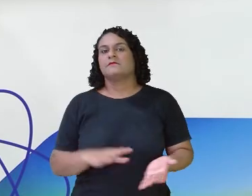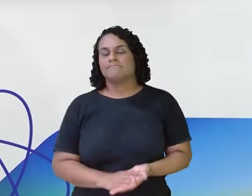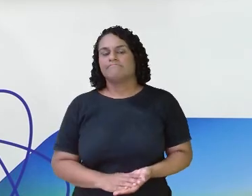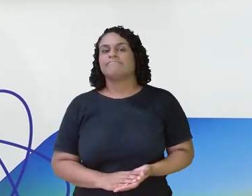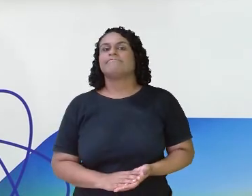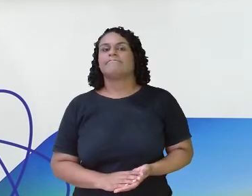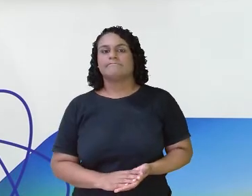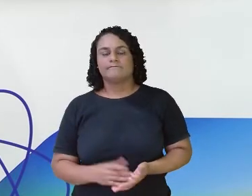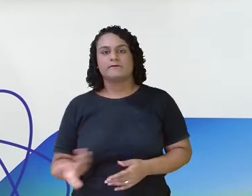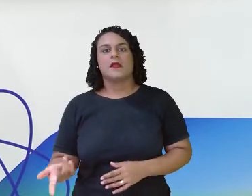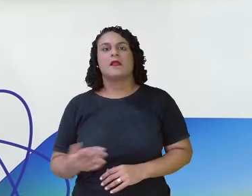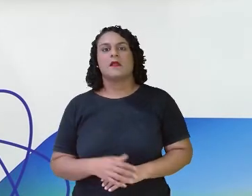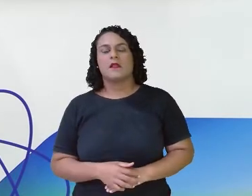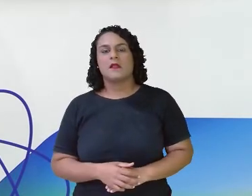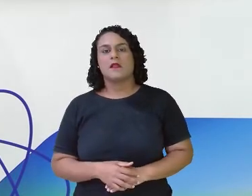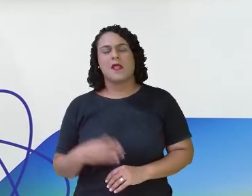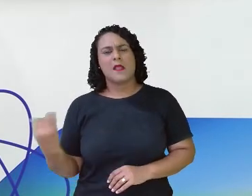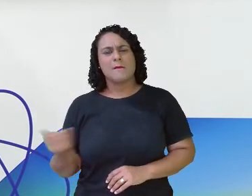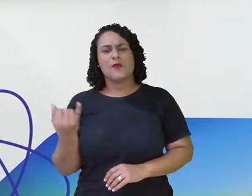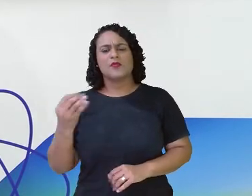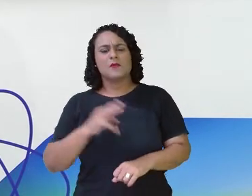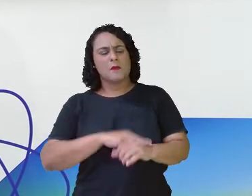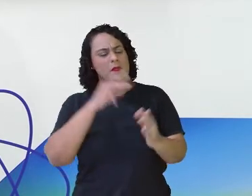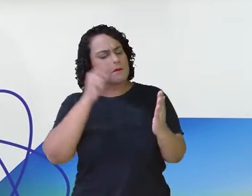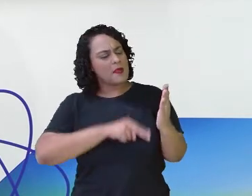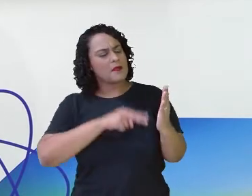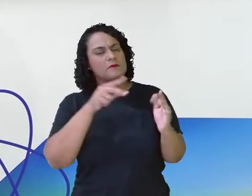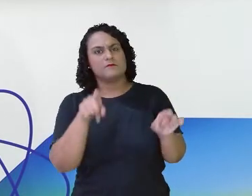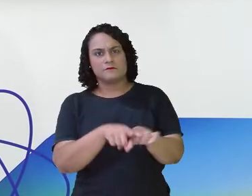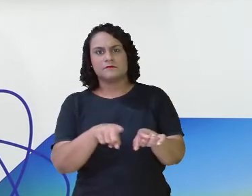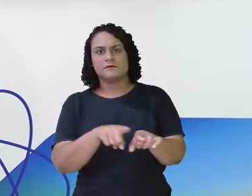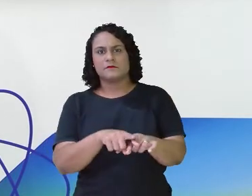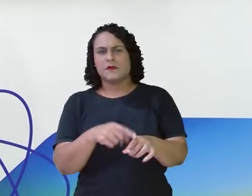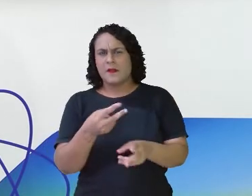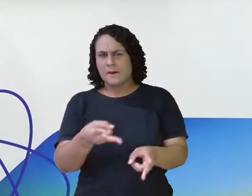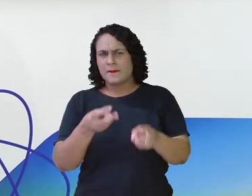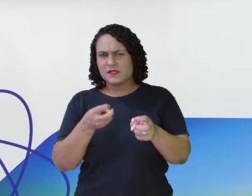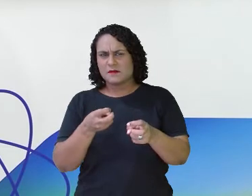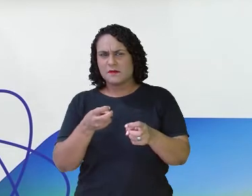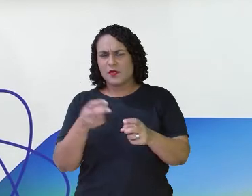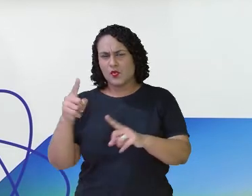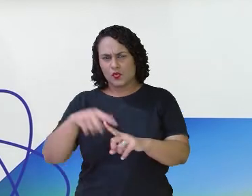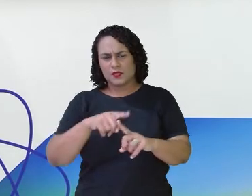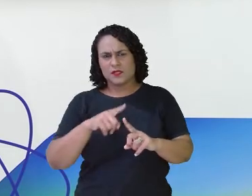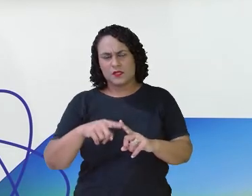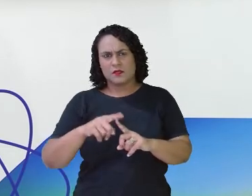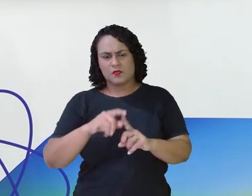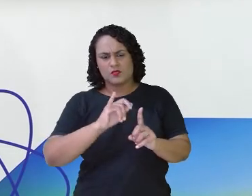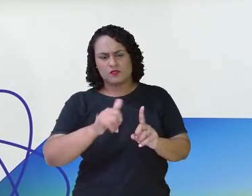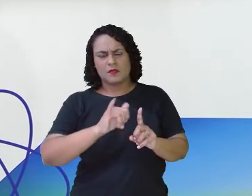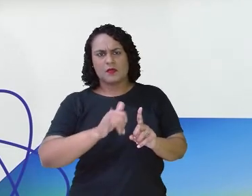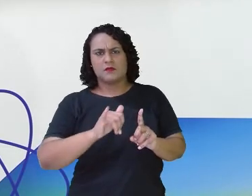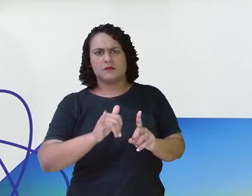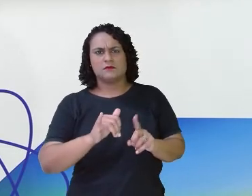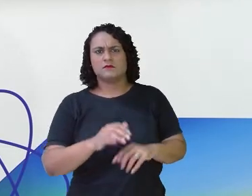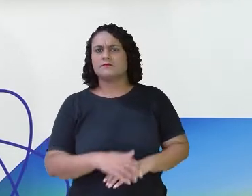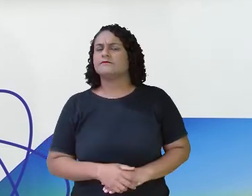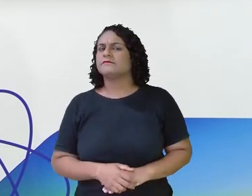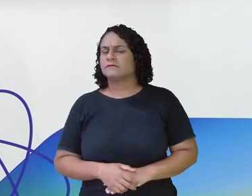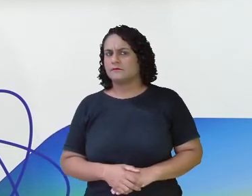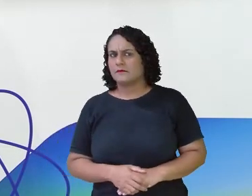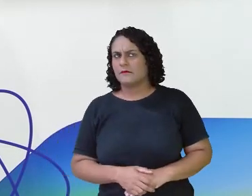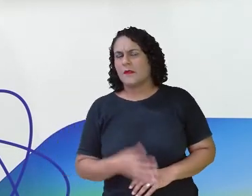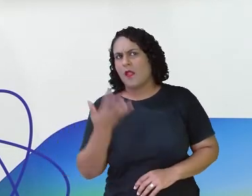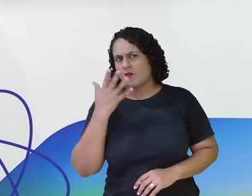muita diferença na leitura. Vocês perceberam o tipo de narrador desse texto? Quem é que está contando a história para vocês? São